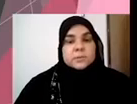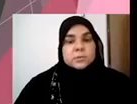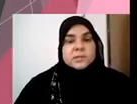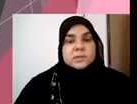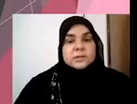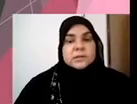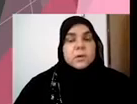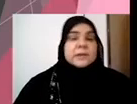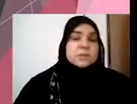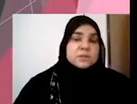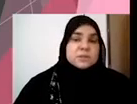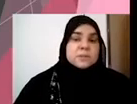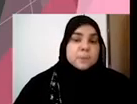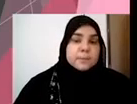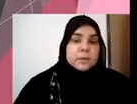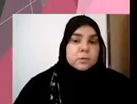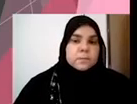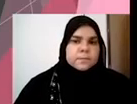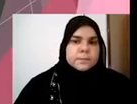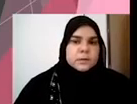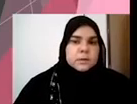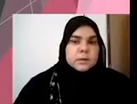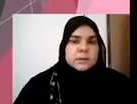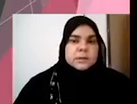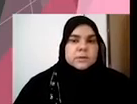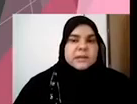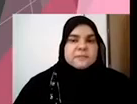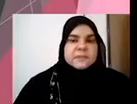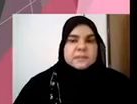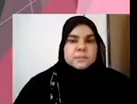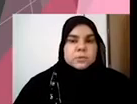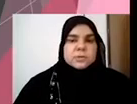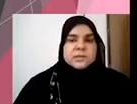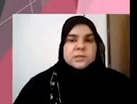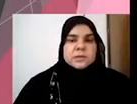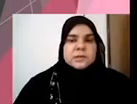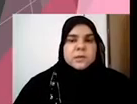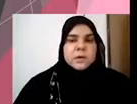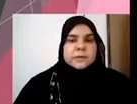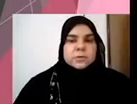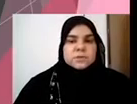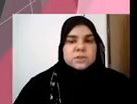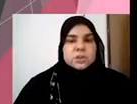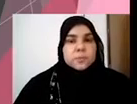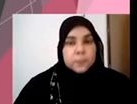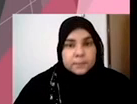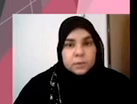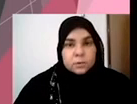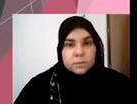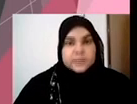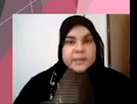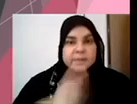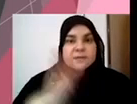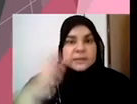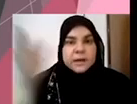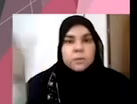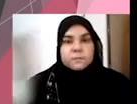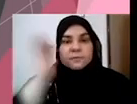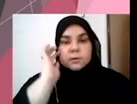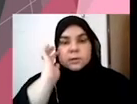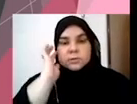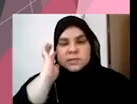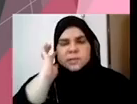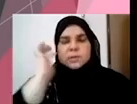aqui, 1.284, e dividir por 1.000. Então, eu tenho que fazer 1.284 dividido por 1.000, porque aí vai